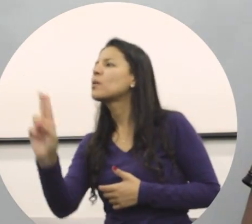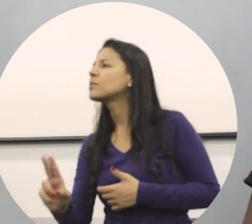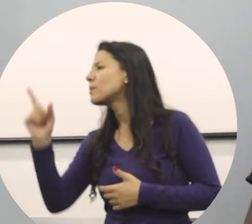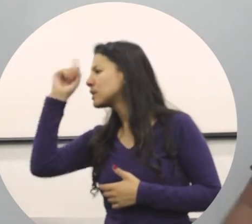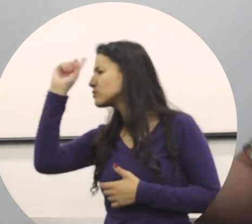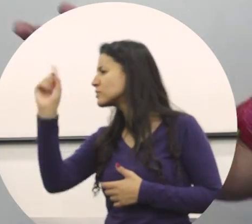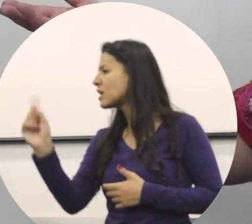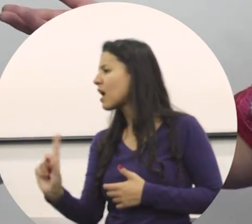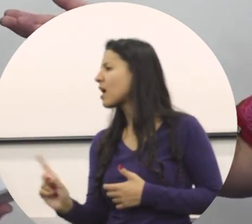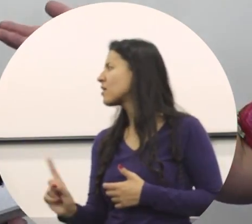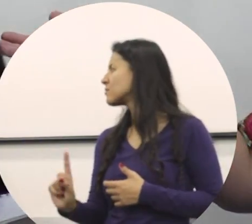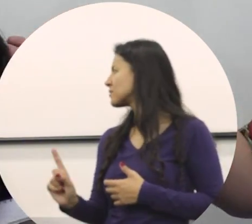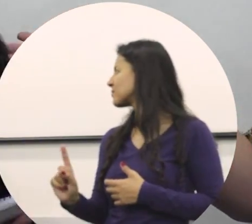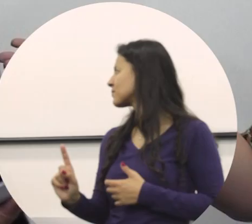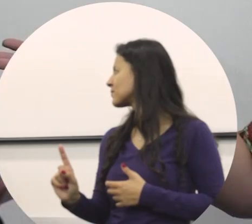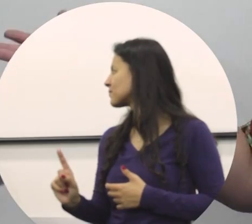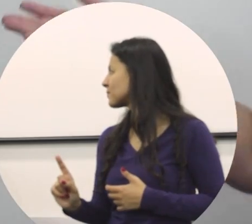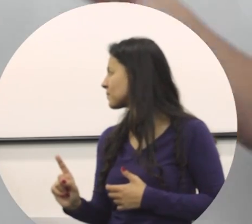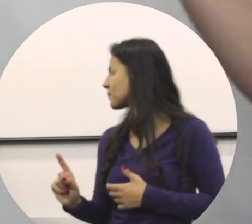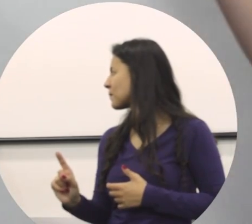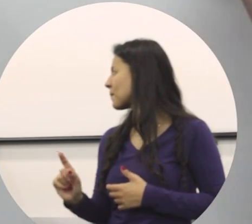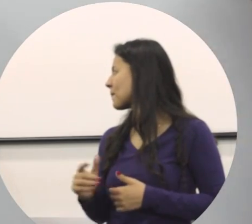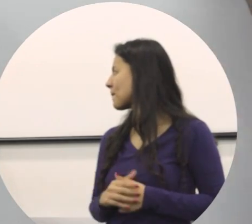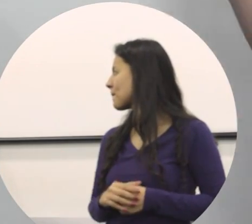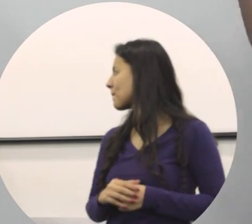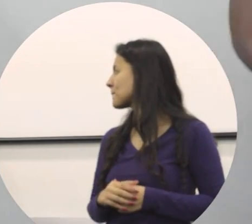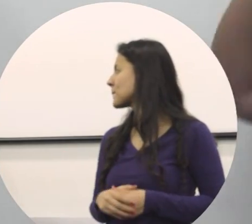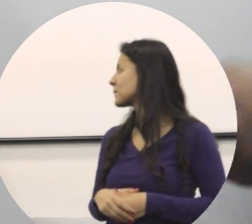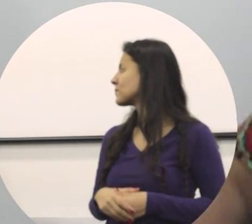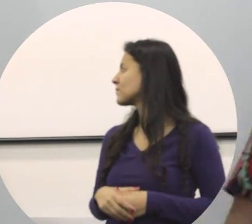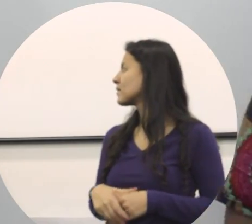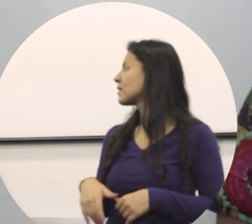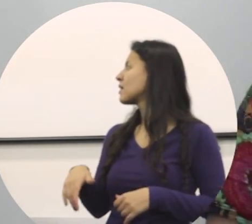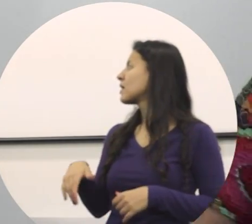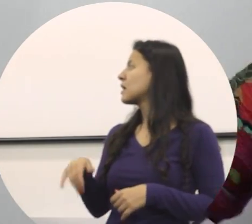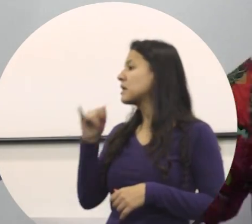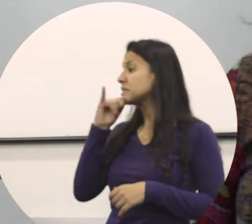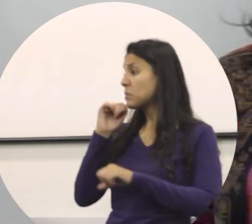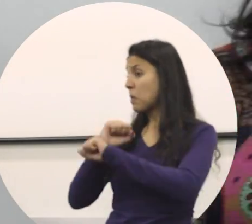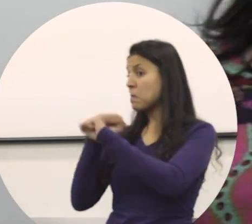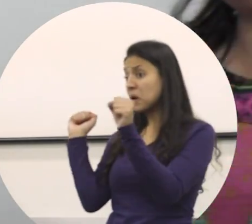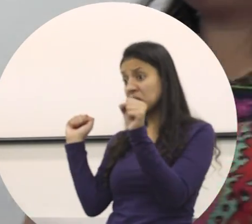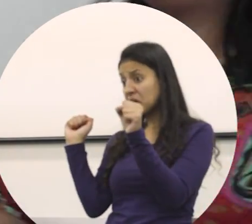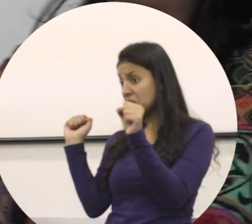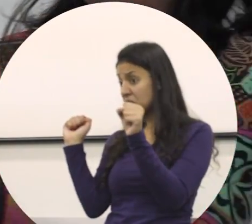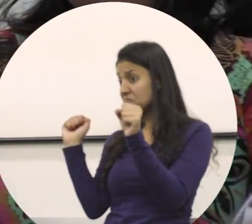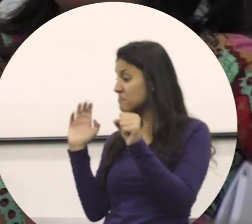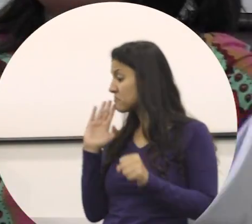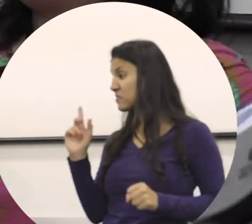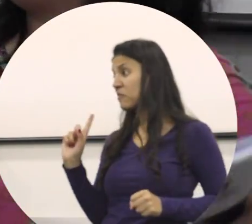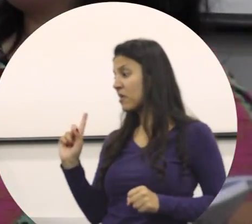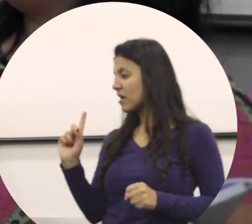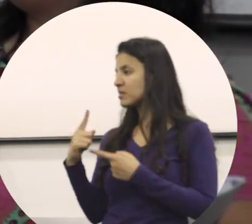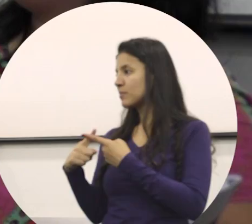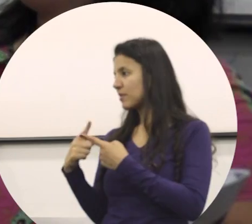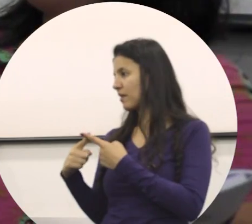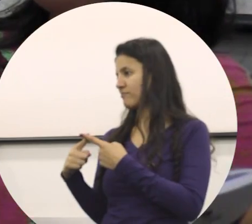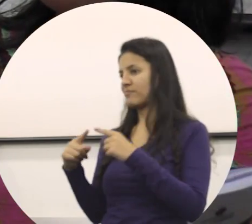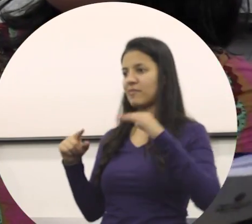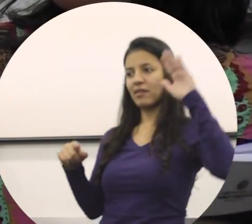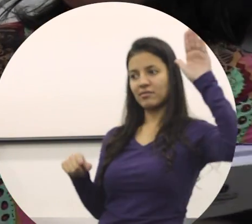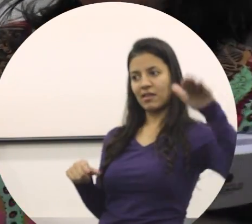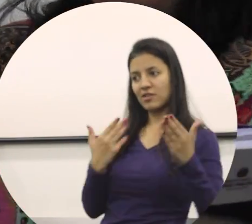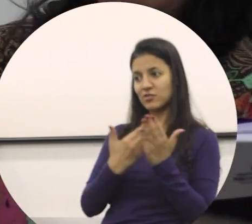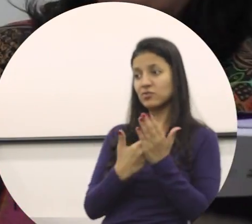sabe que o mês 3 é o mês março, ele não conhece os colegas da manhã, mas ele percebeu ali